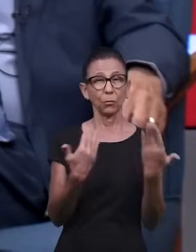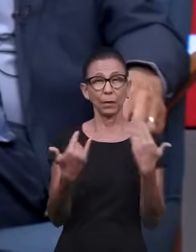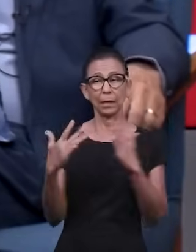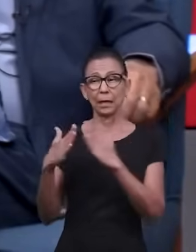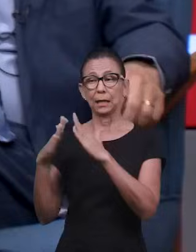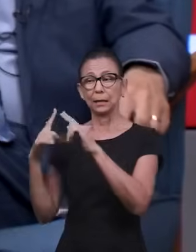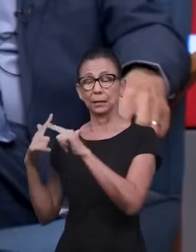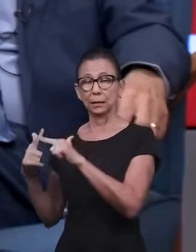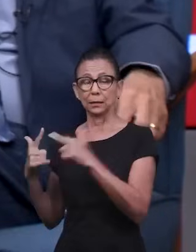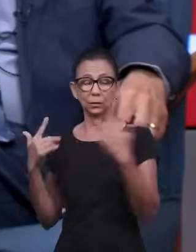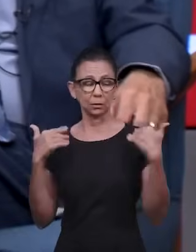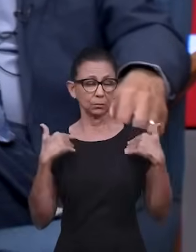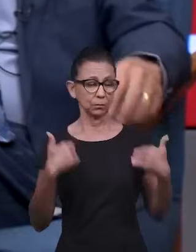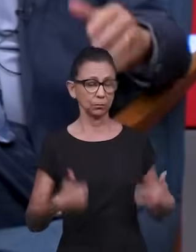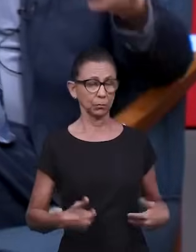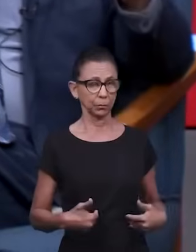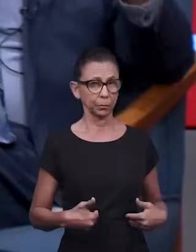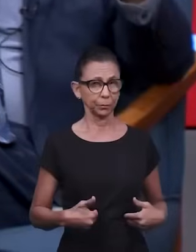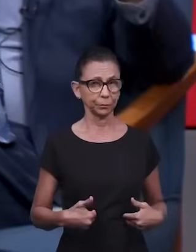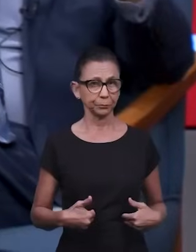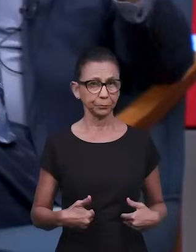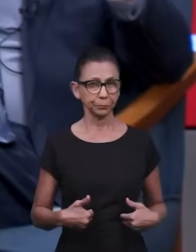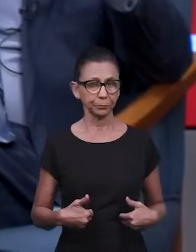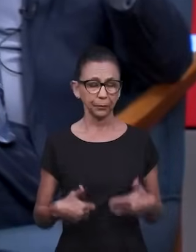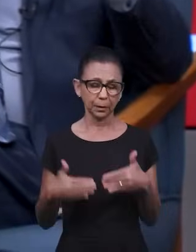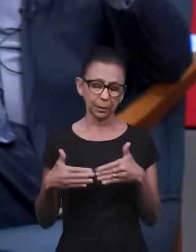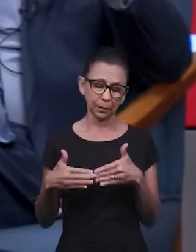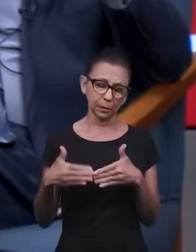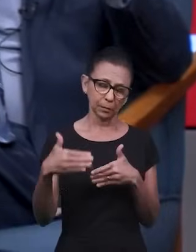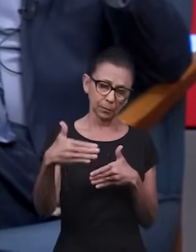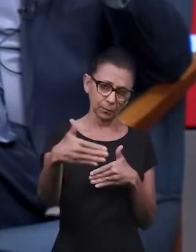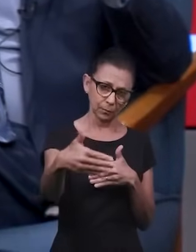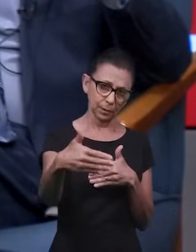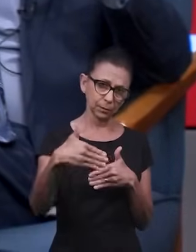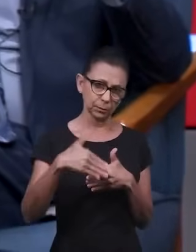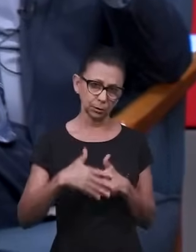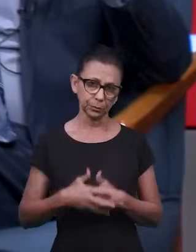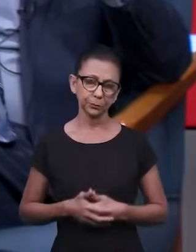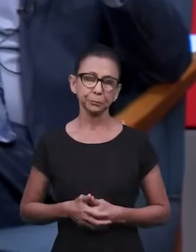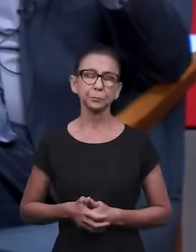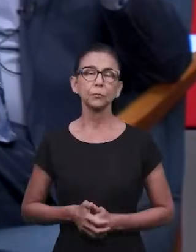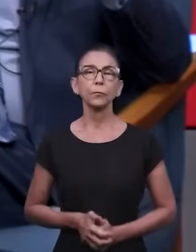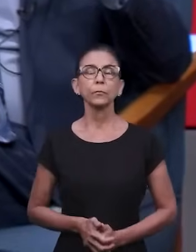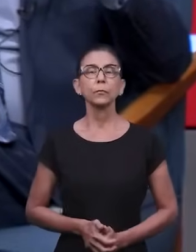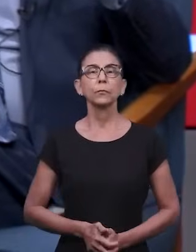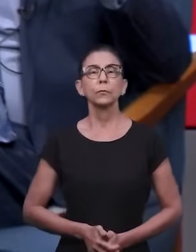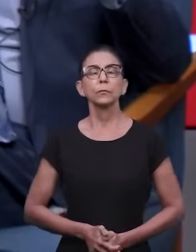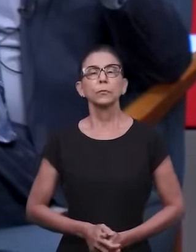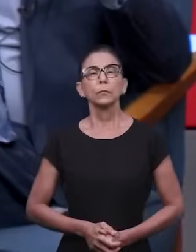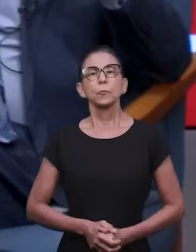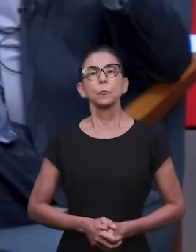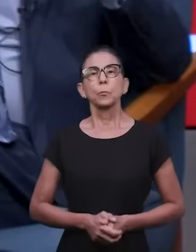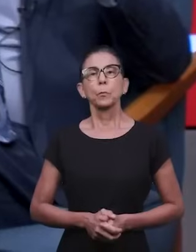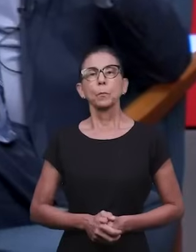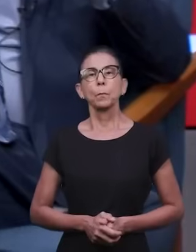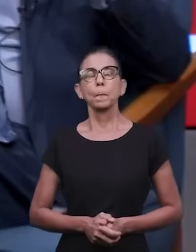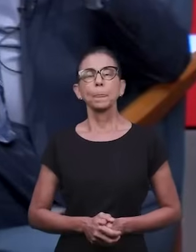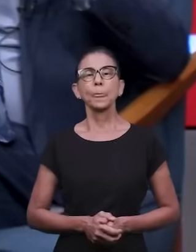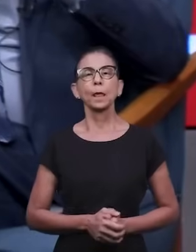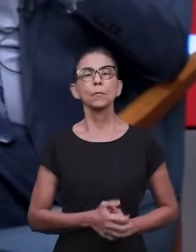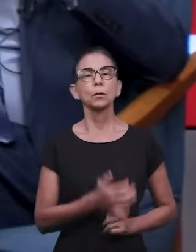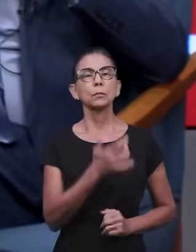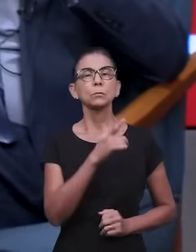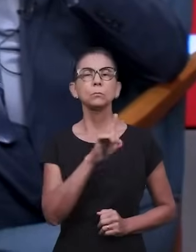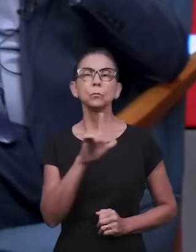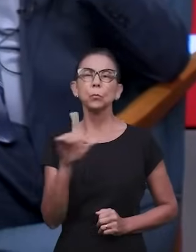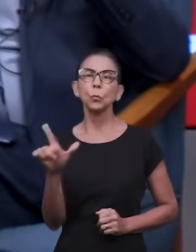igreja como um corpo a partir de hoje nós vamos falar alguma coisa abordando